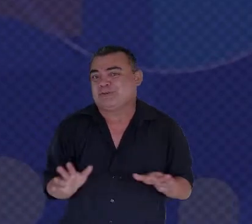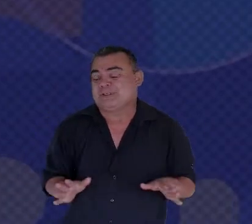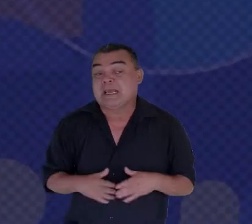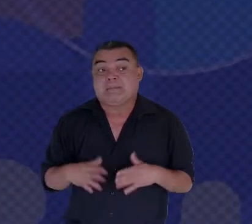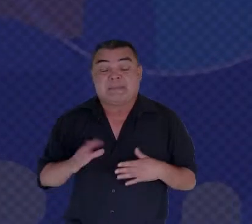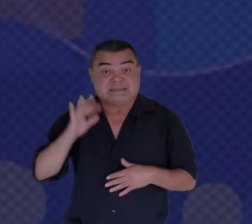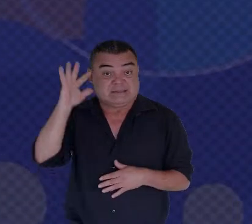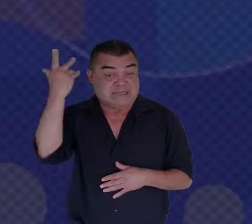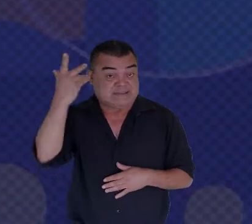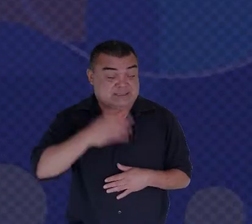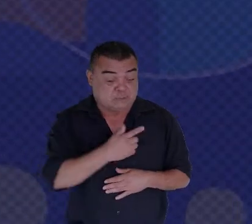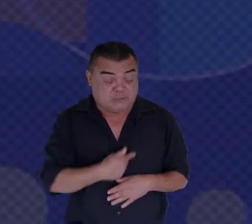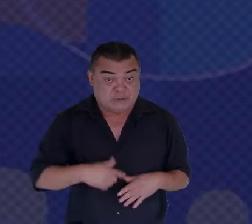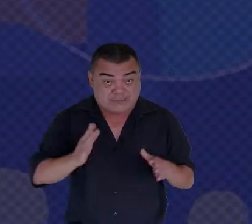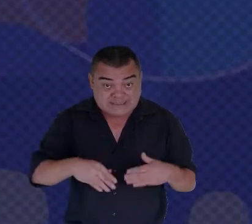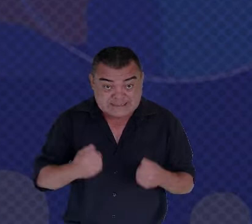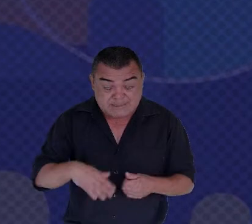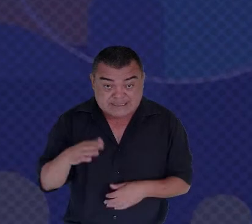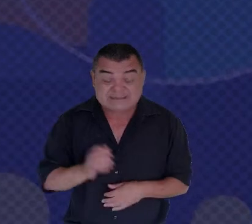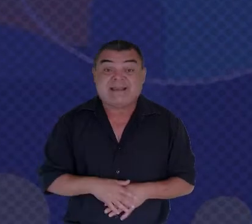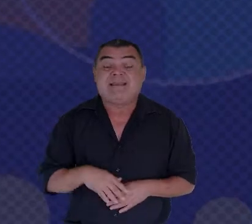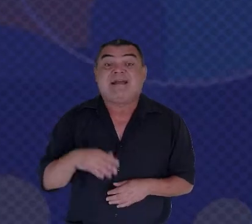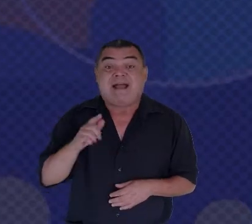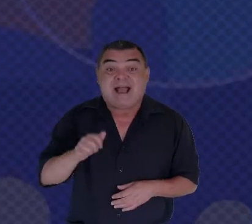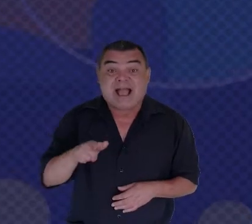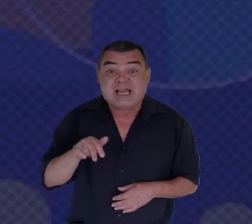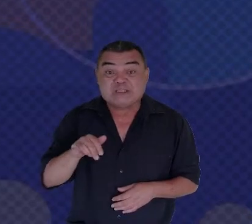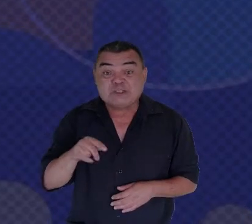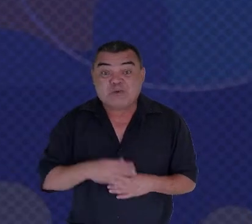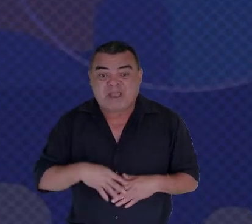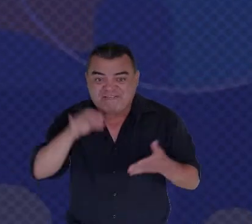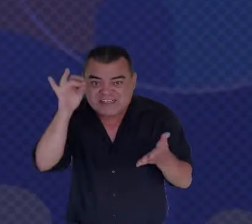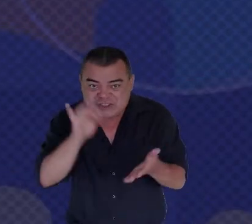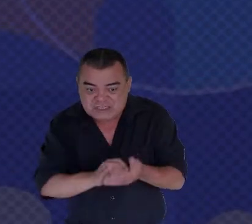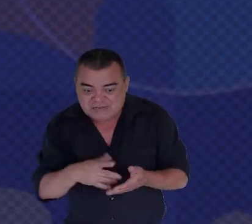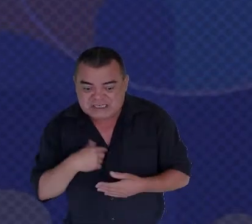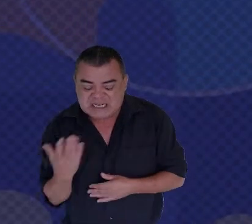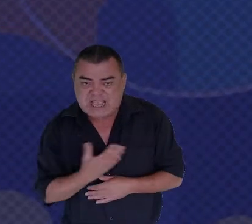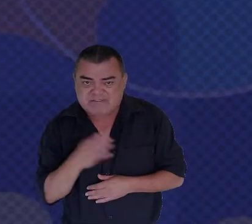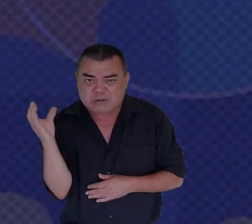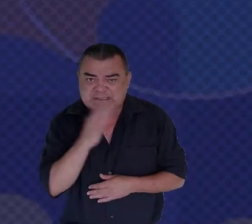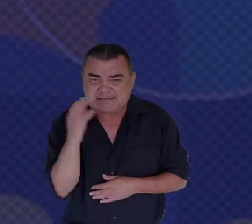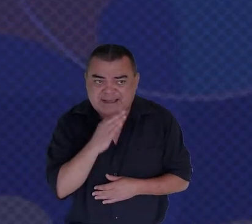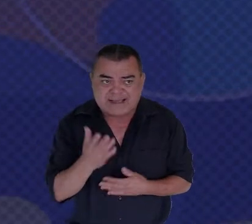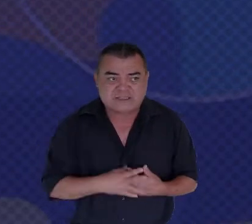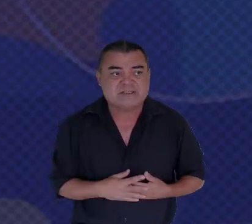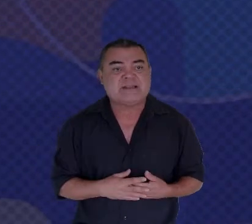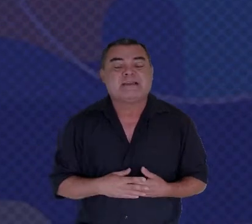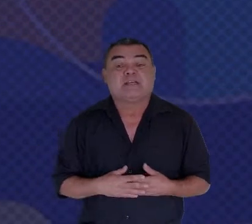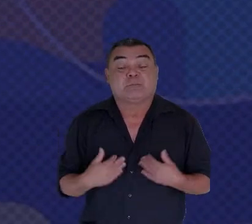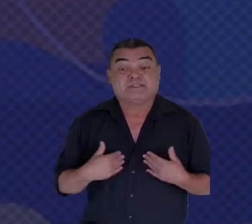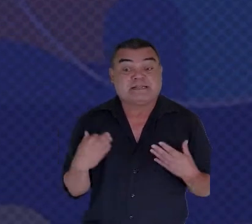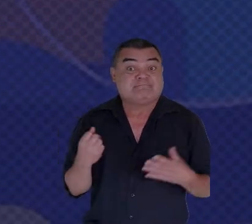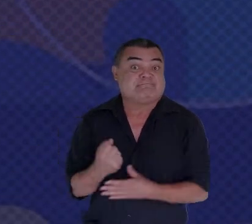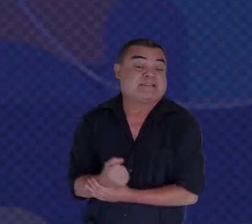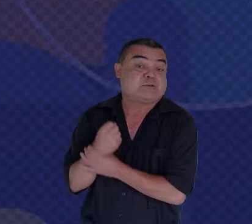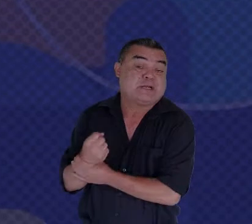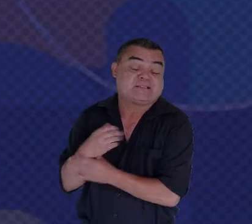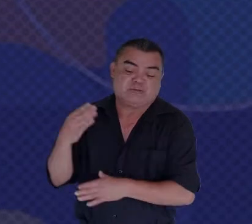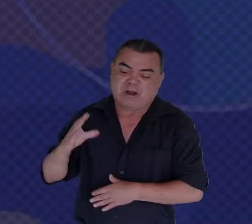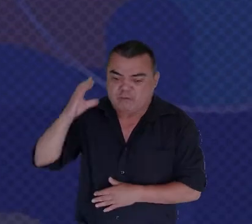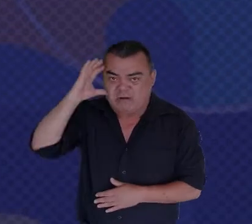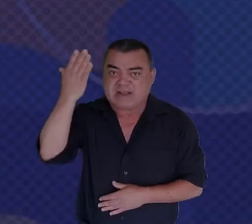a tomada de decisão do governo precisa ser mais ágil precisa ser mais efetiva Mas precisamos ganhar velocidade nós precisamos assegurar o alcance